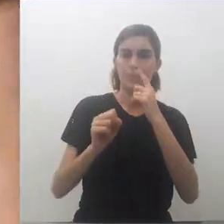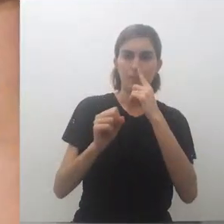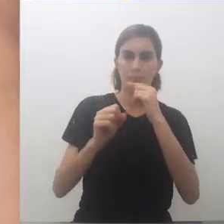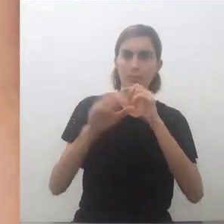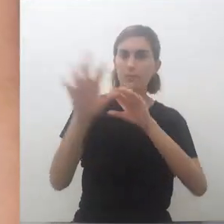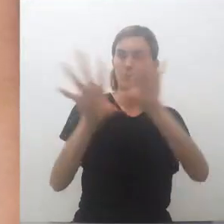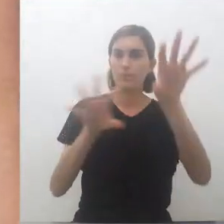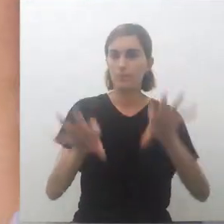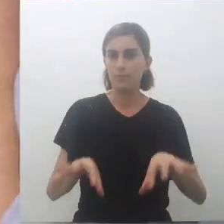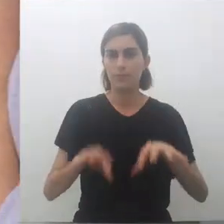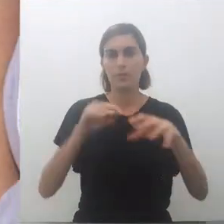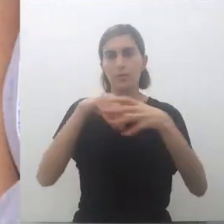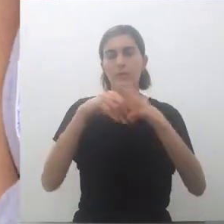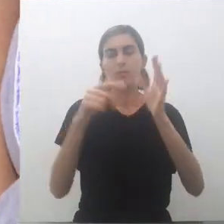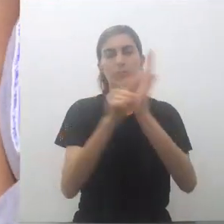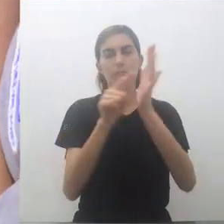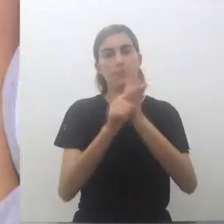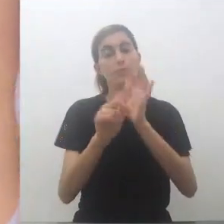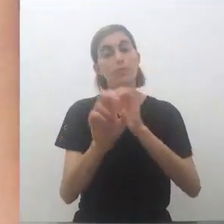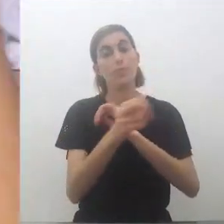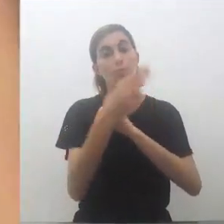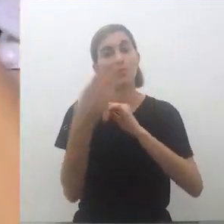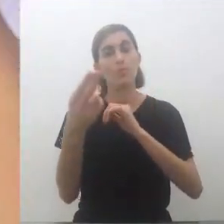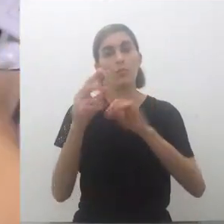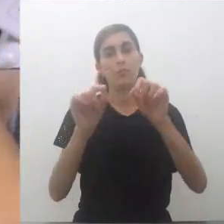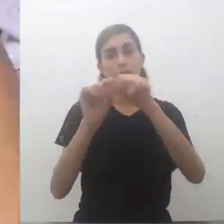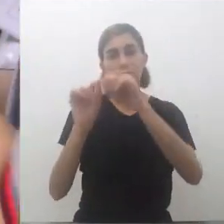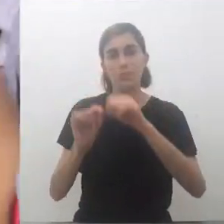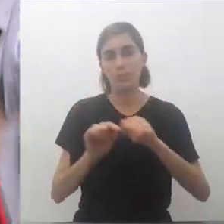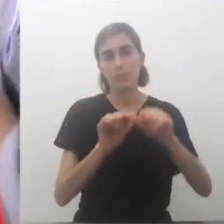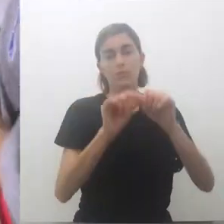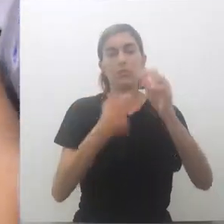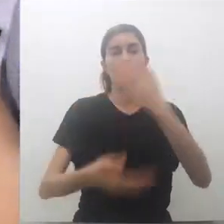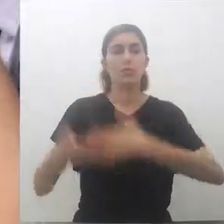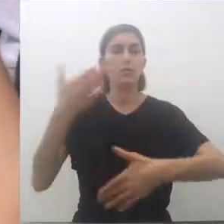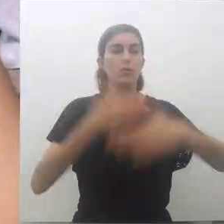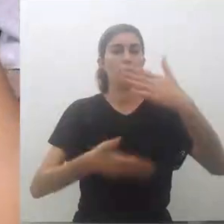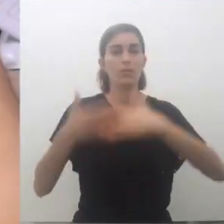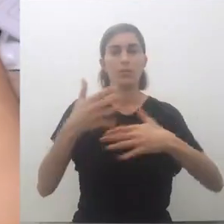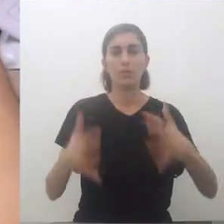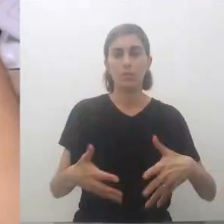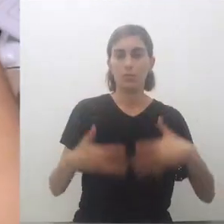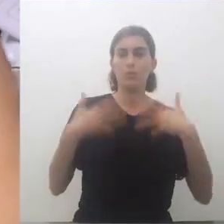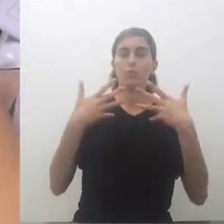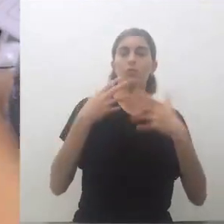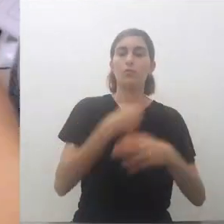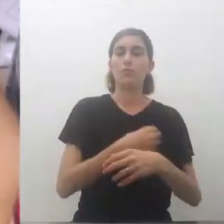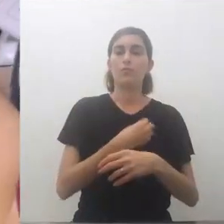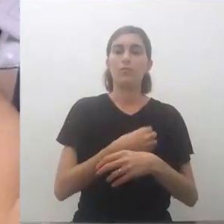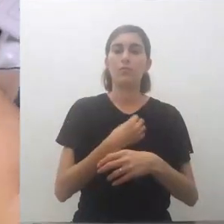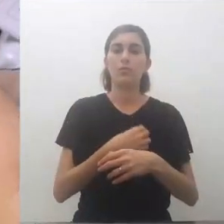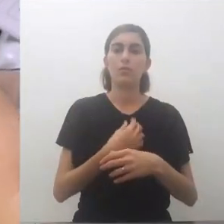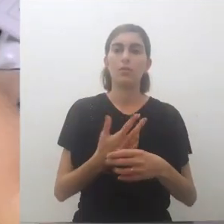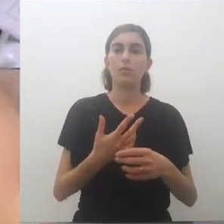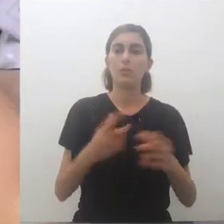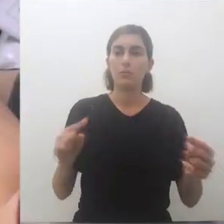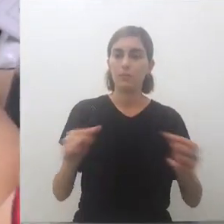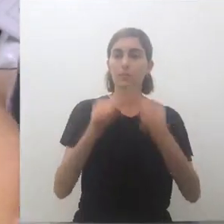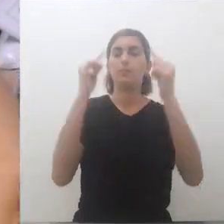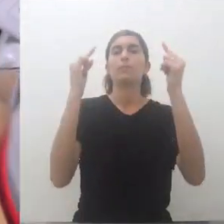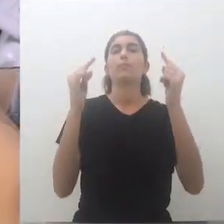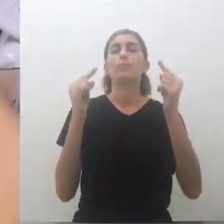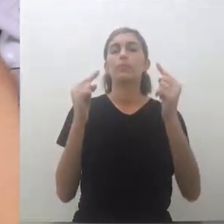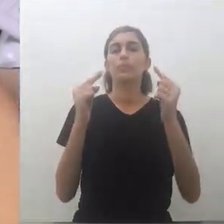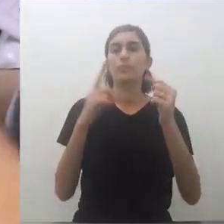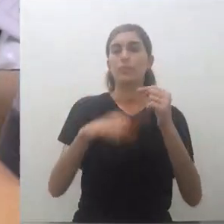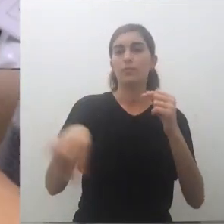no espaço ou gerando uma relação mais vívida, mais empática sobre